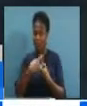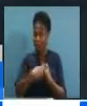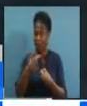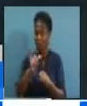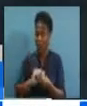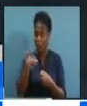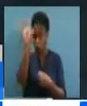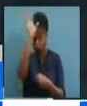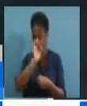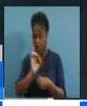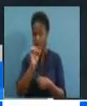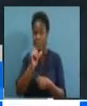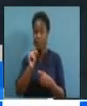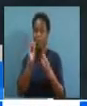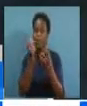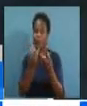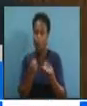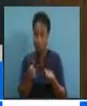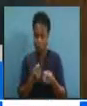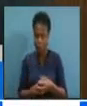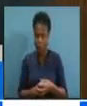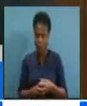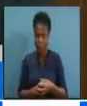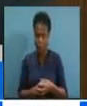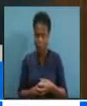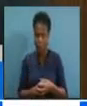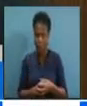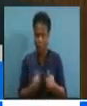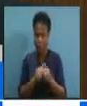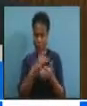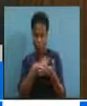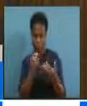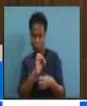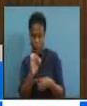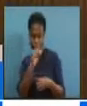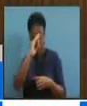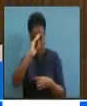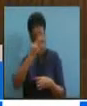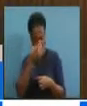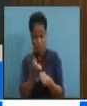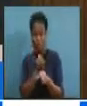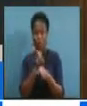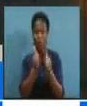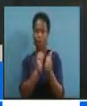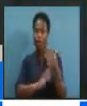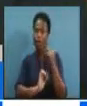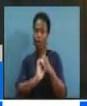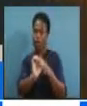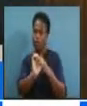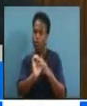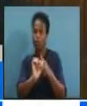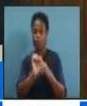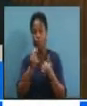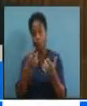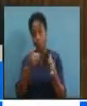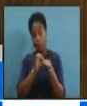parcerias governamentais e económicos. Como estratega, soube muito bem trabalhar com os seus companheiros eleitos